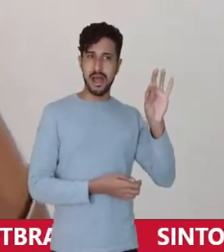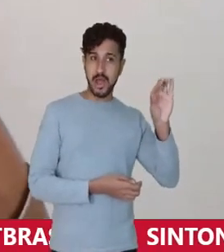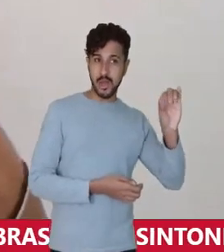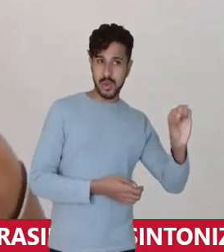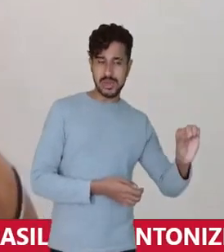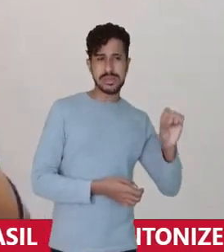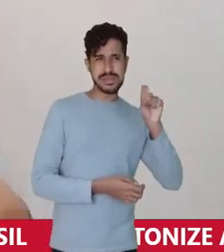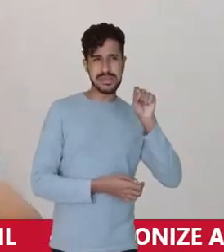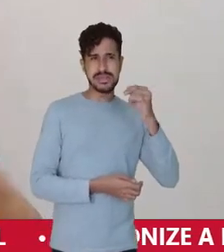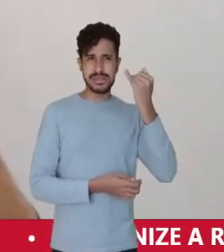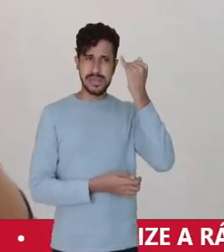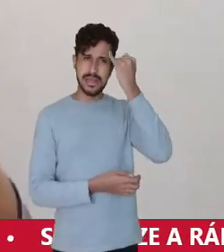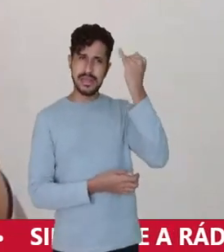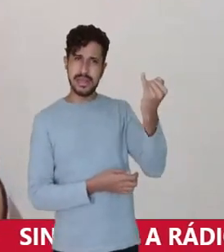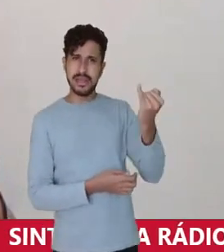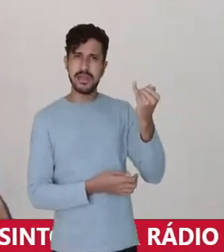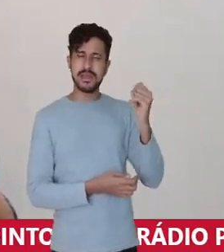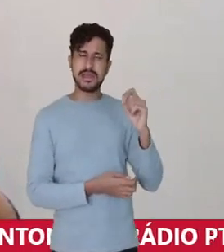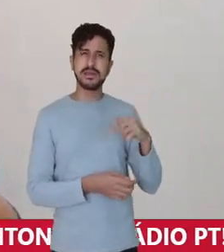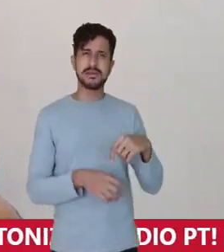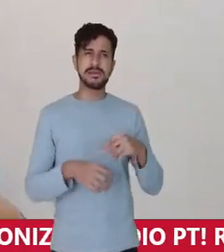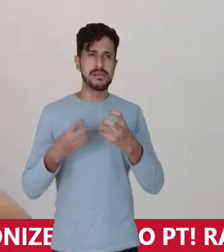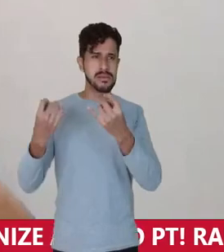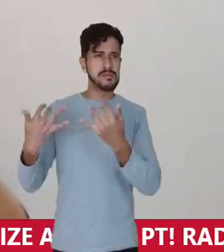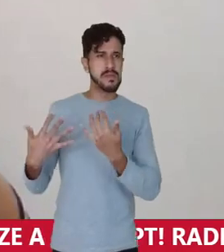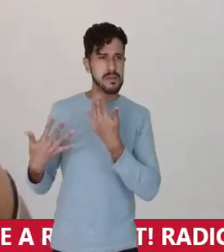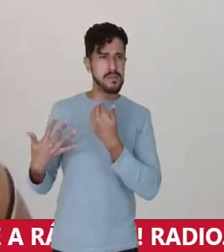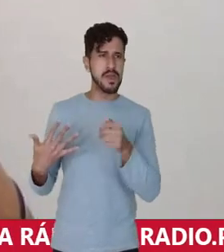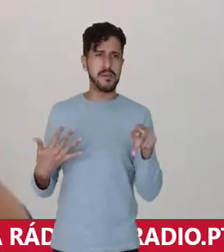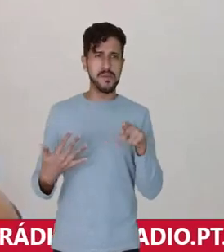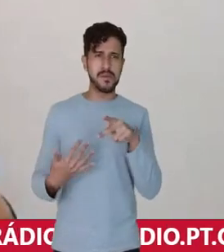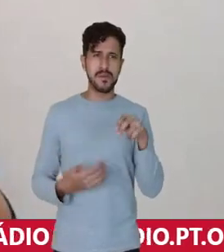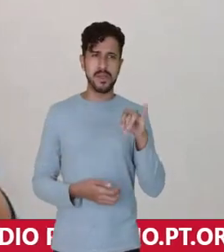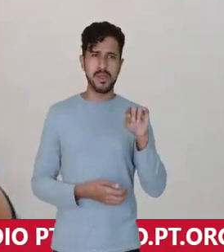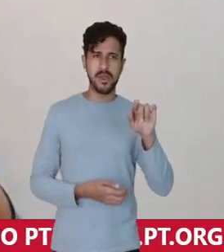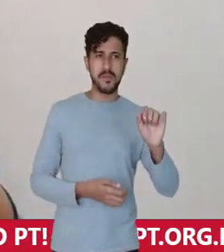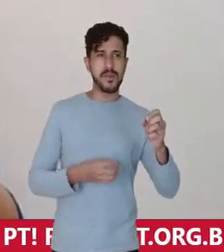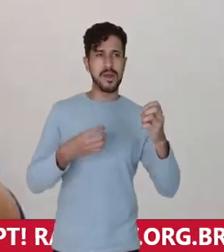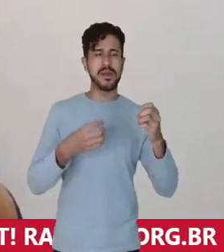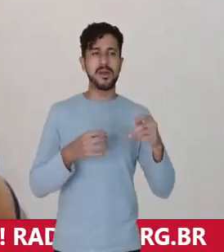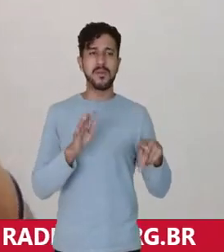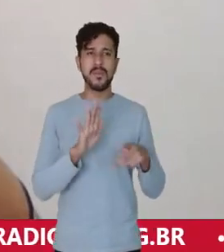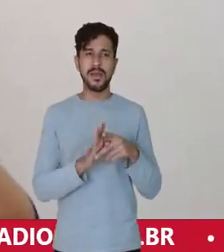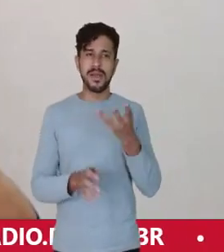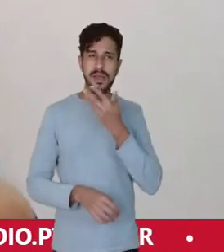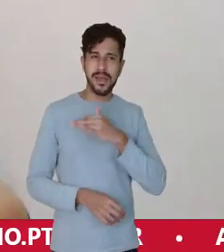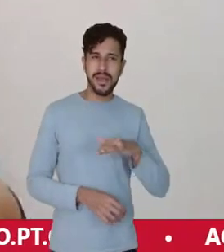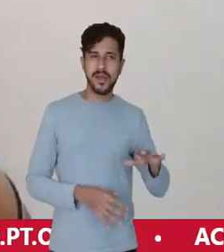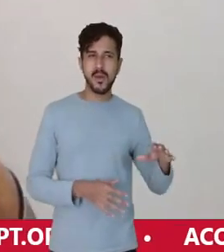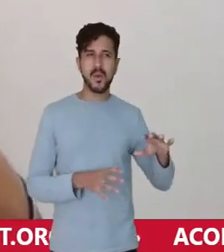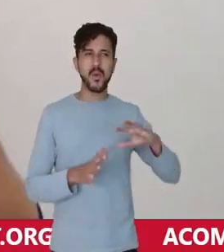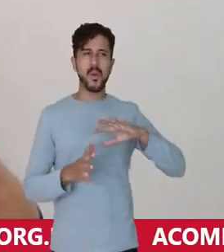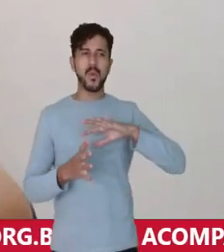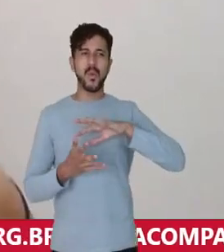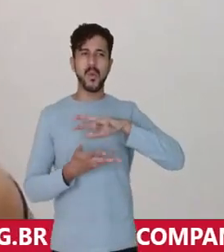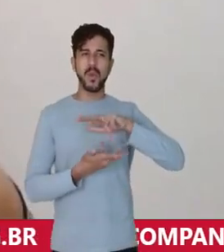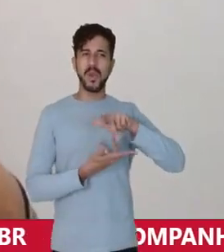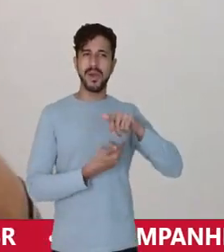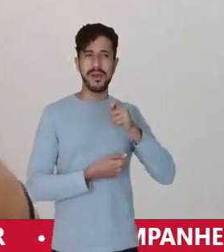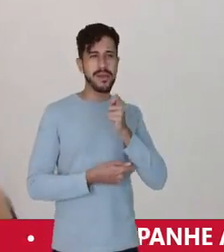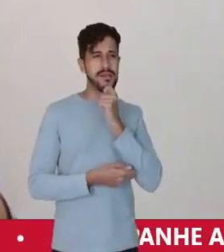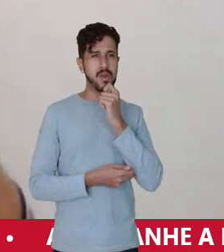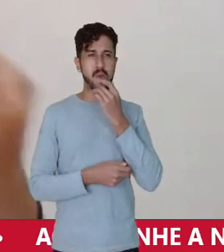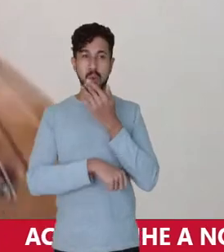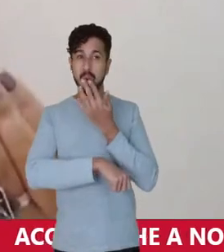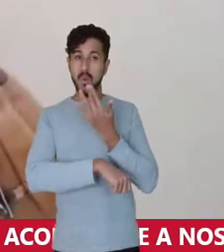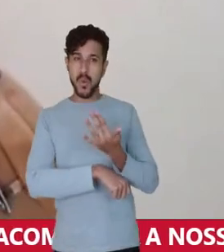ideia em que você coloca tão bem, professora Nilma, da criança universal, sem cor, como as pesquisas